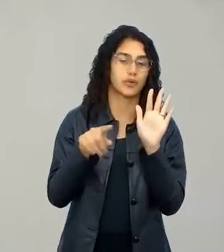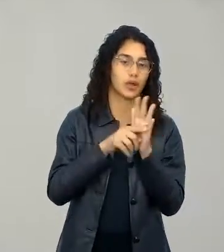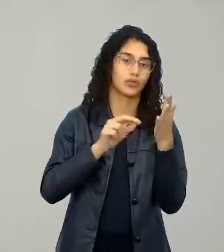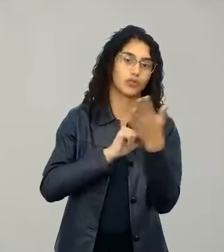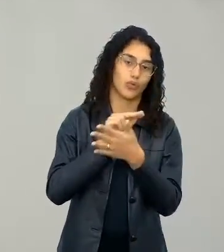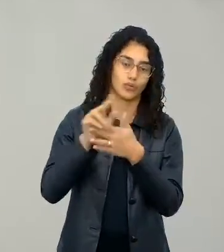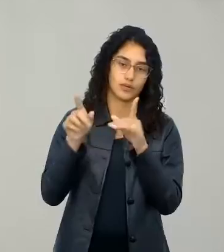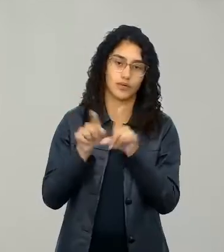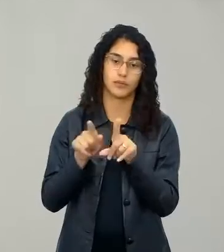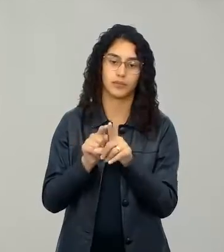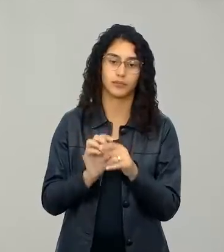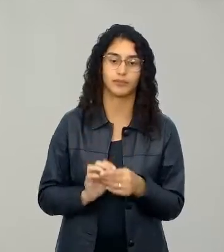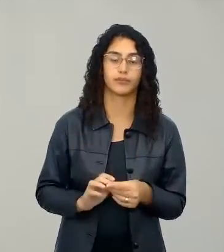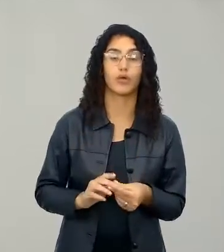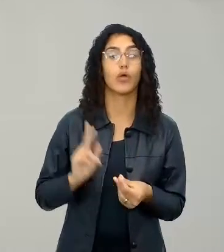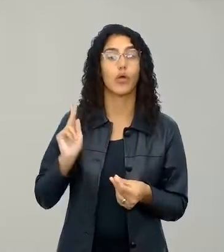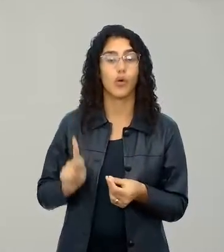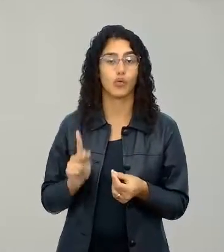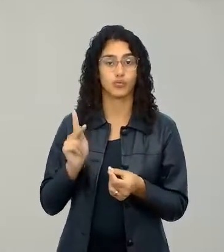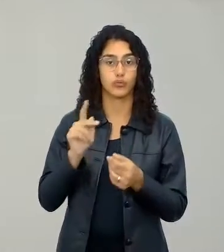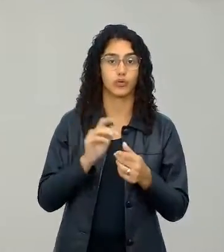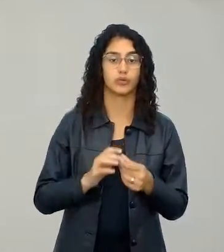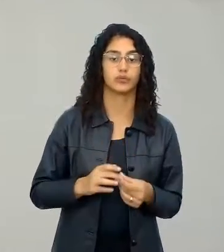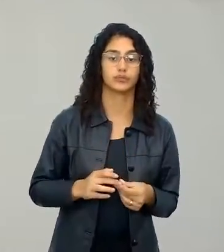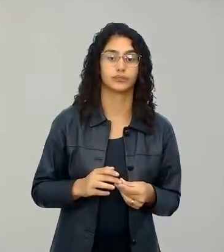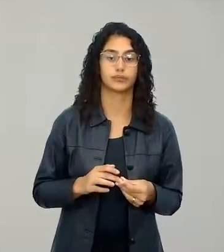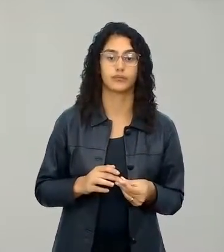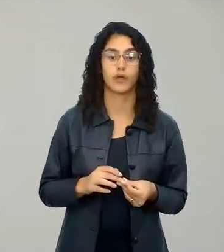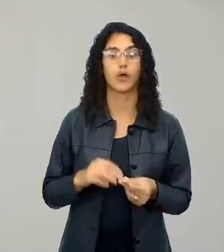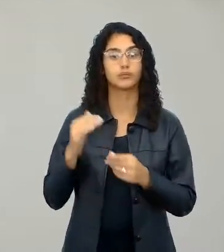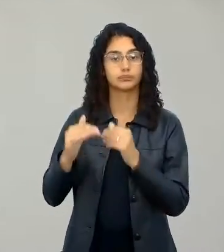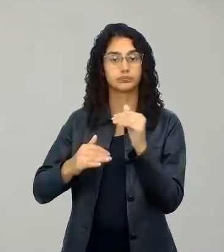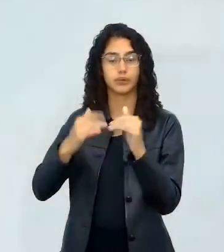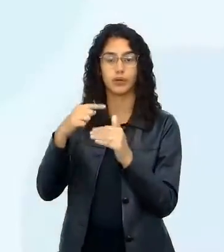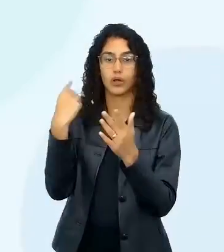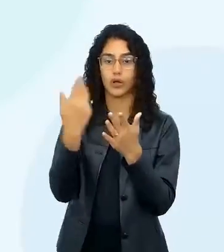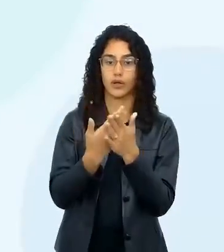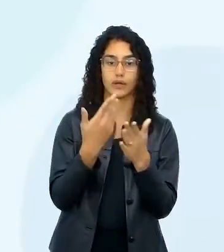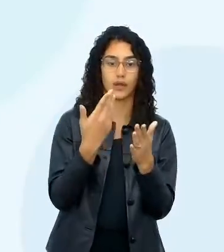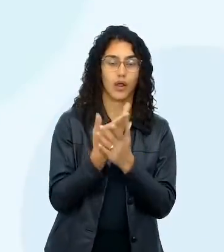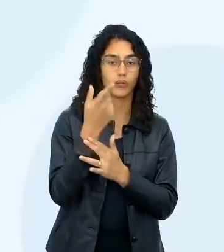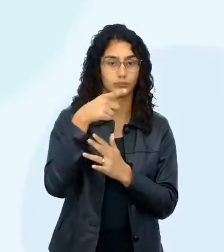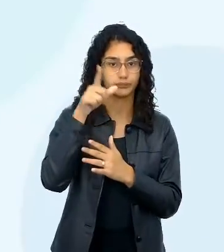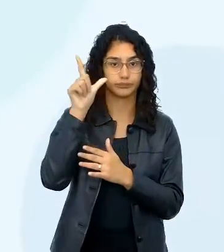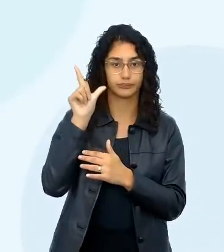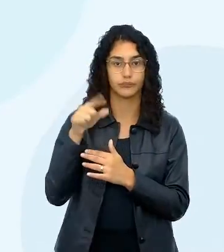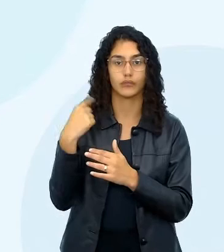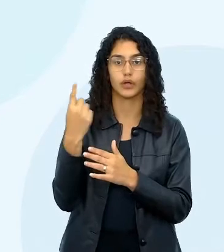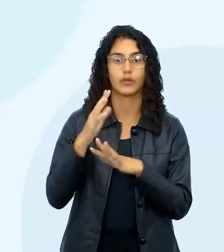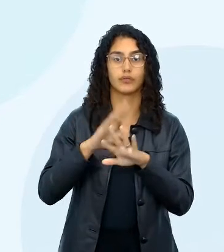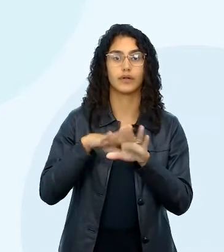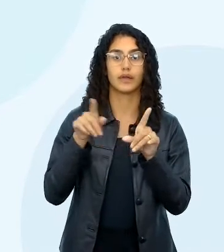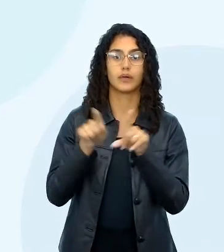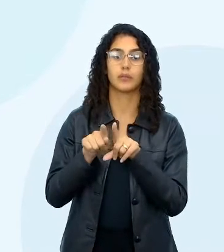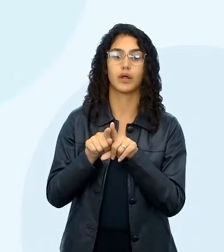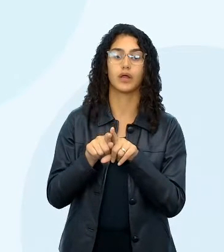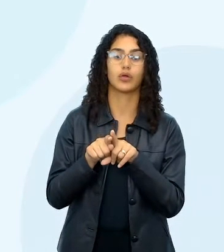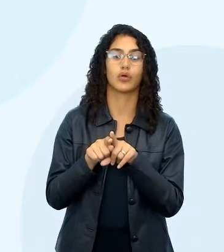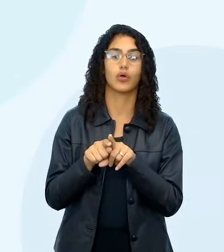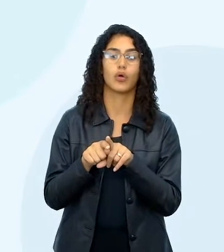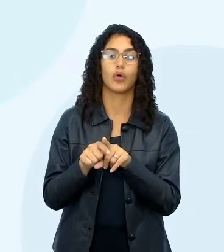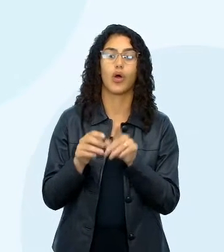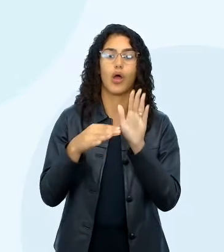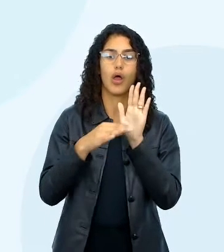né? Continuando aqui, para dar sequência na nossa aula anterior, que nós estávamos falando ali de